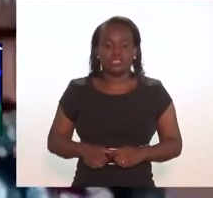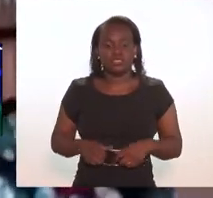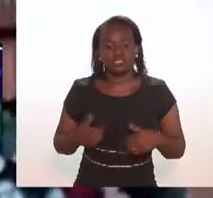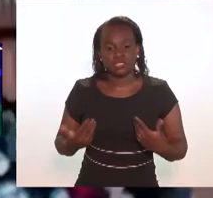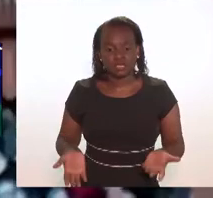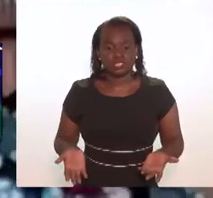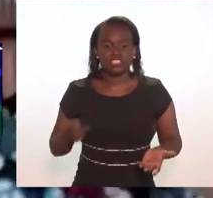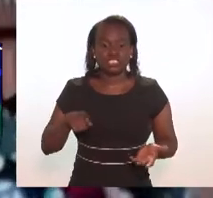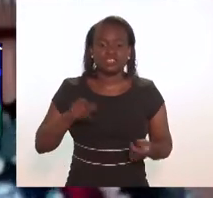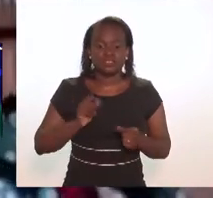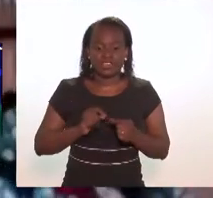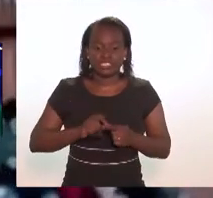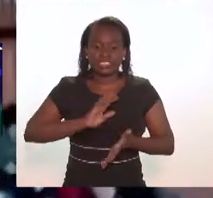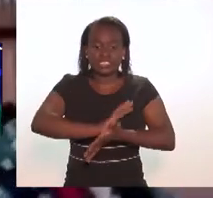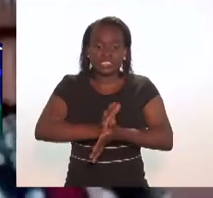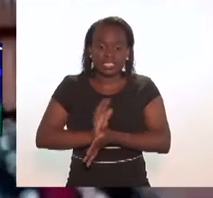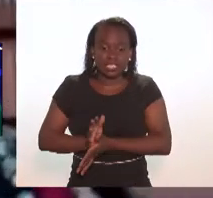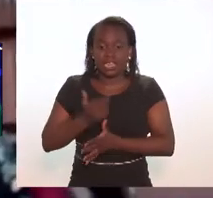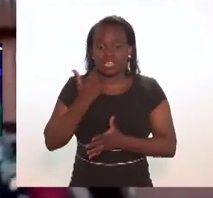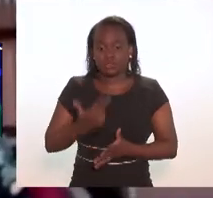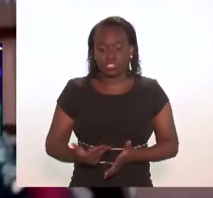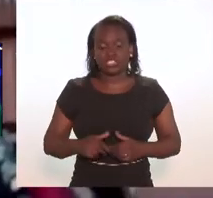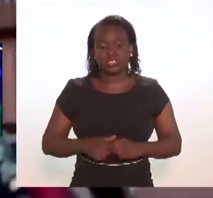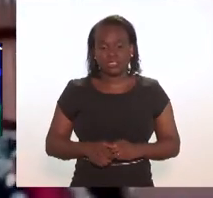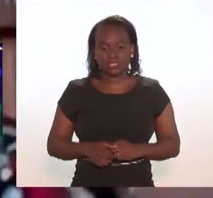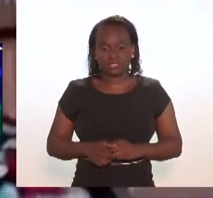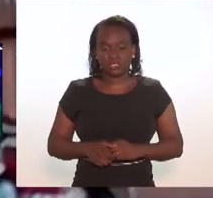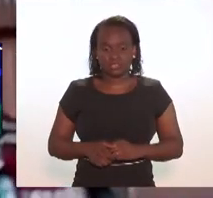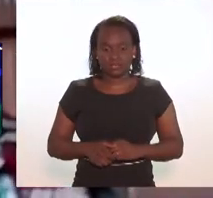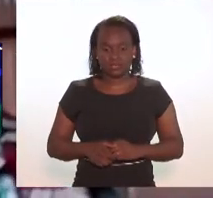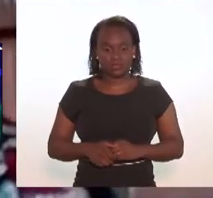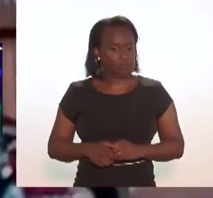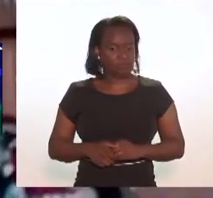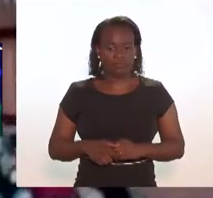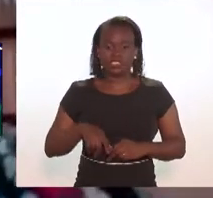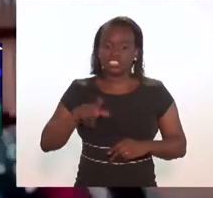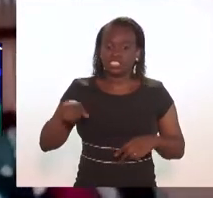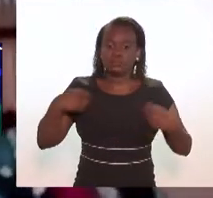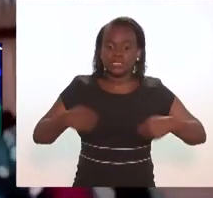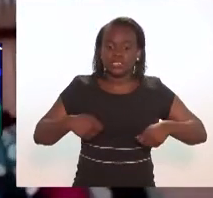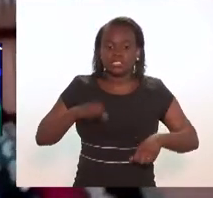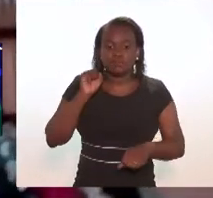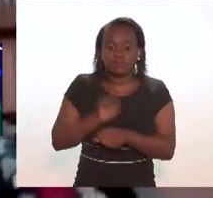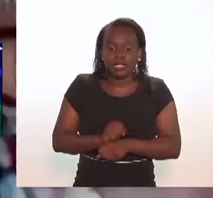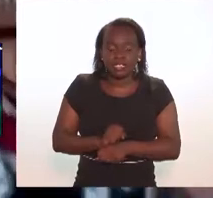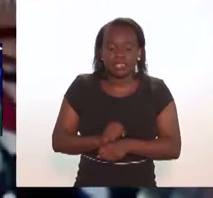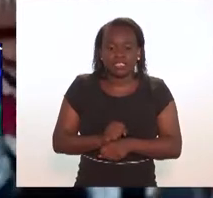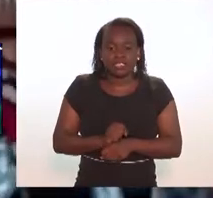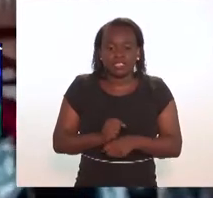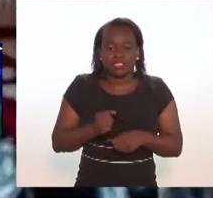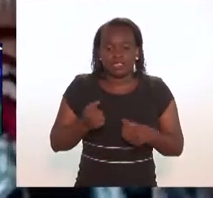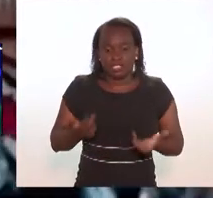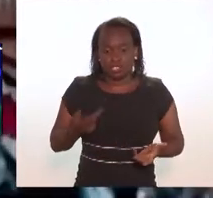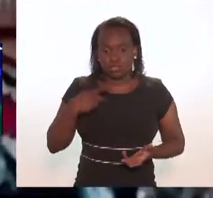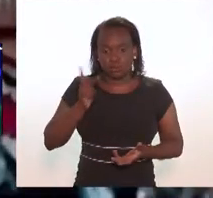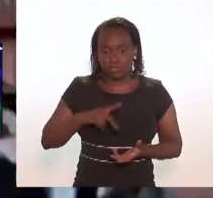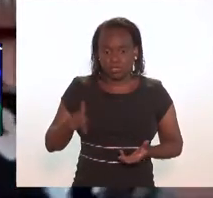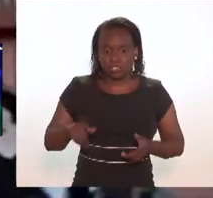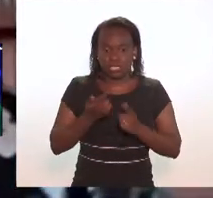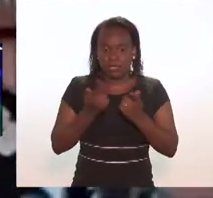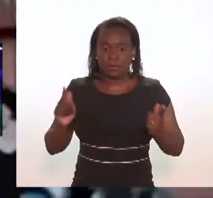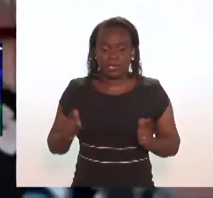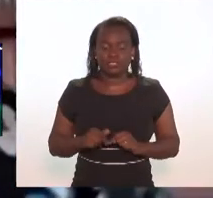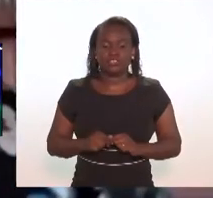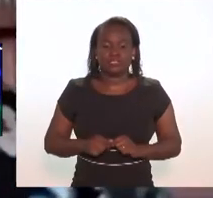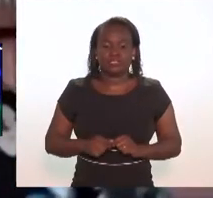seja, a gente está cometendo discriminação linguística. A gente tem paladinos da gramática aqui. Eu não sou professora de gramática.